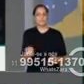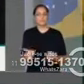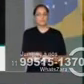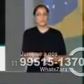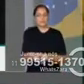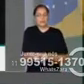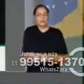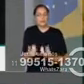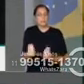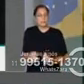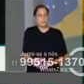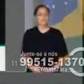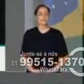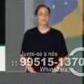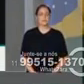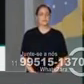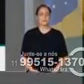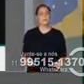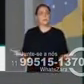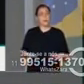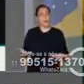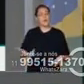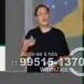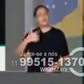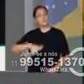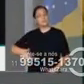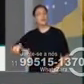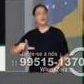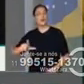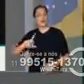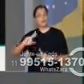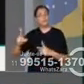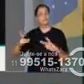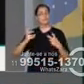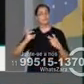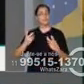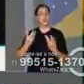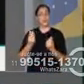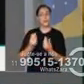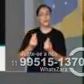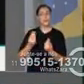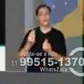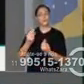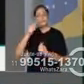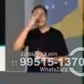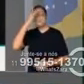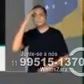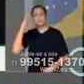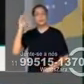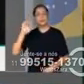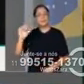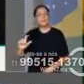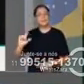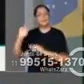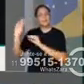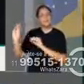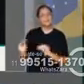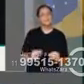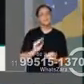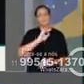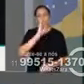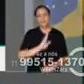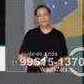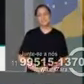voltamos a ter muitos italianos vindo ao brasil isso sempre é motivo de alegria e satisfação